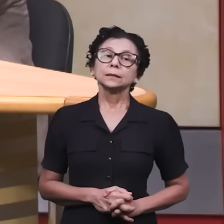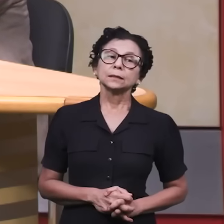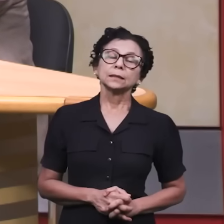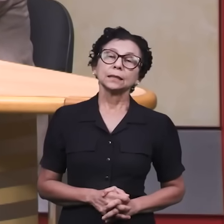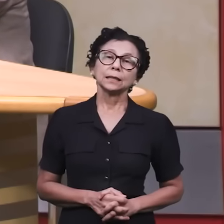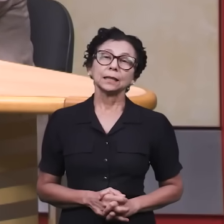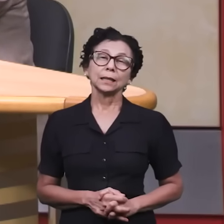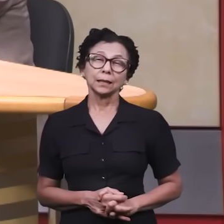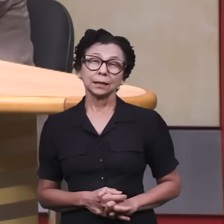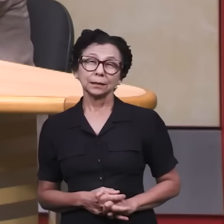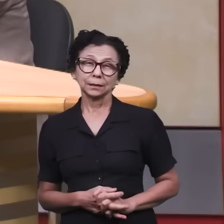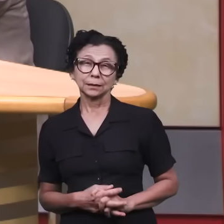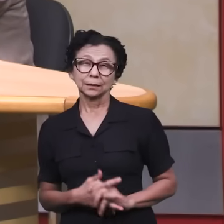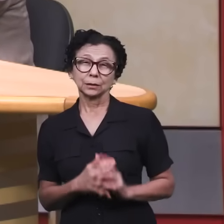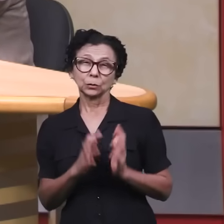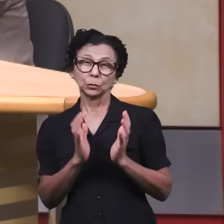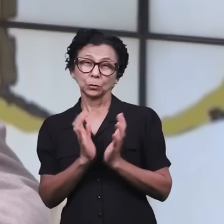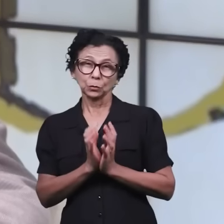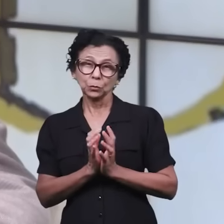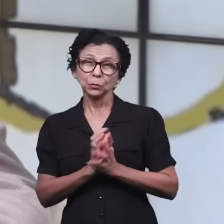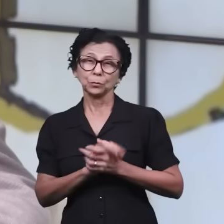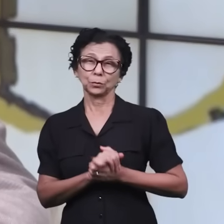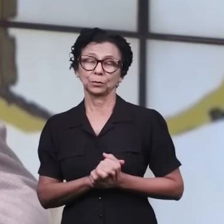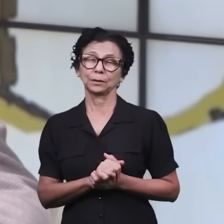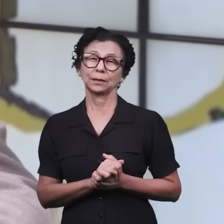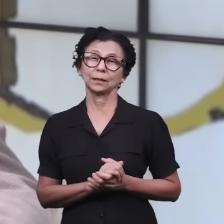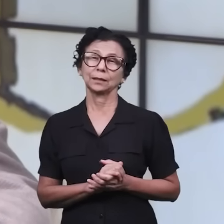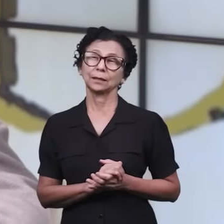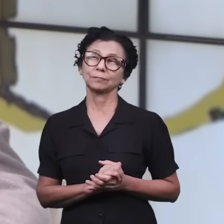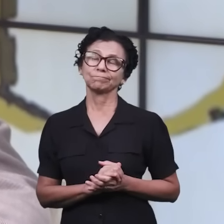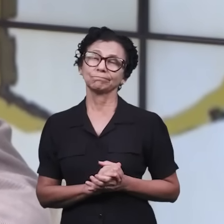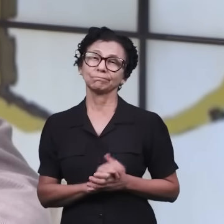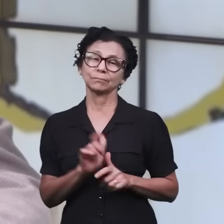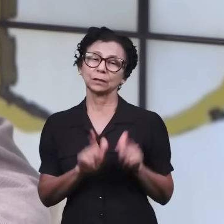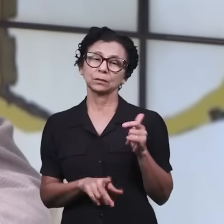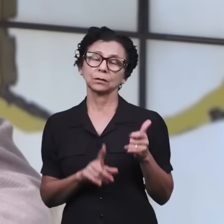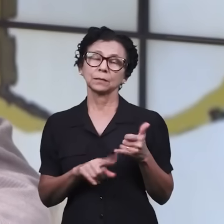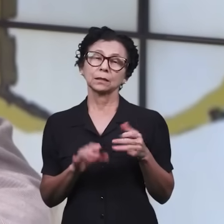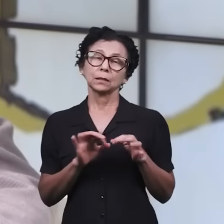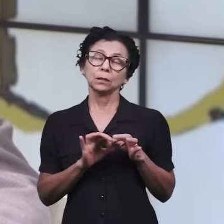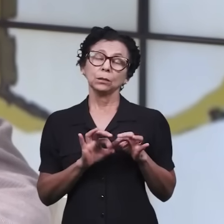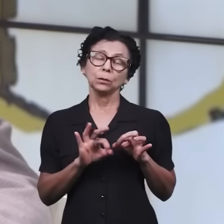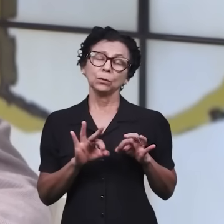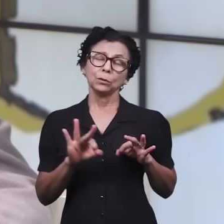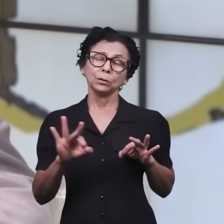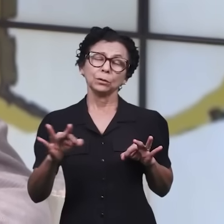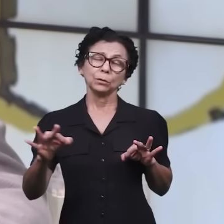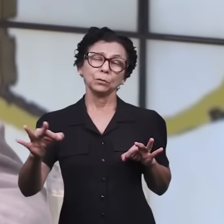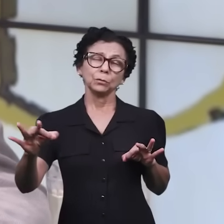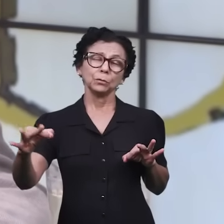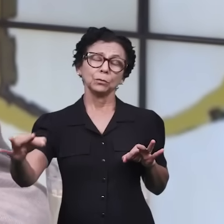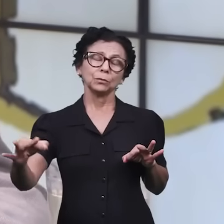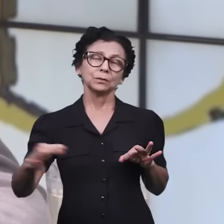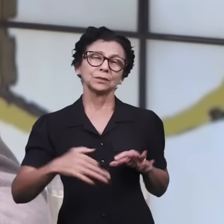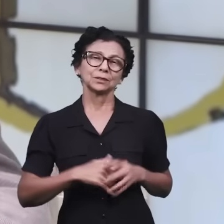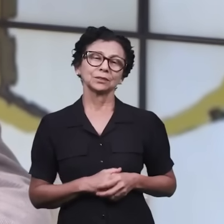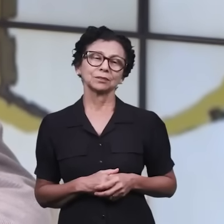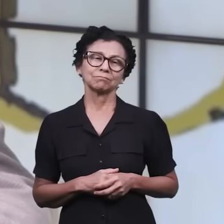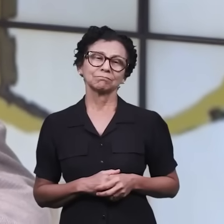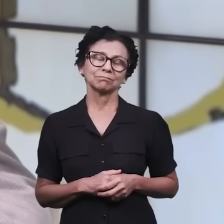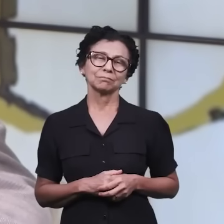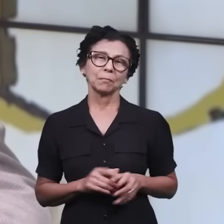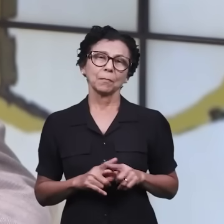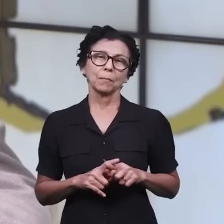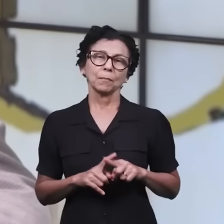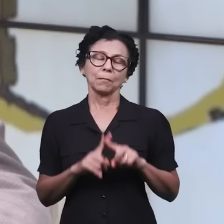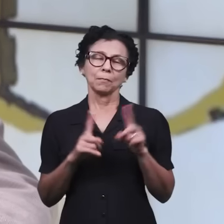mesmo aparentemente isolado do ponto de vista físico, geográfico, mas eles têm todos os recursos